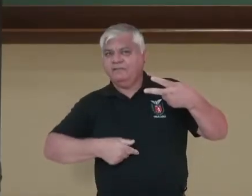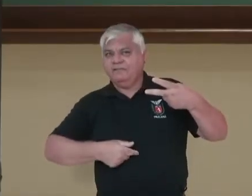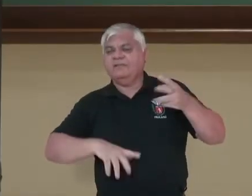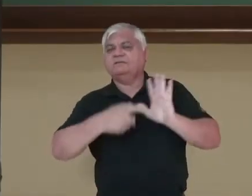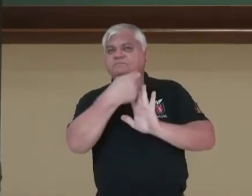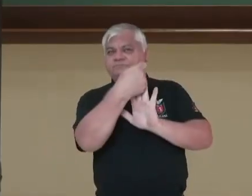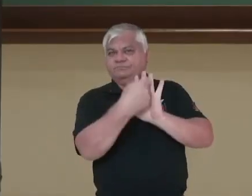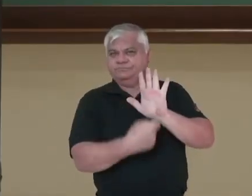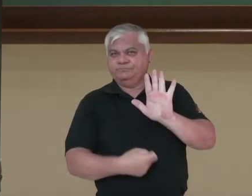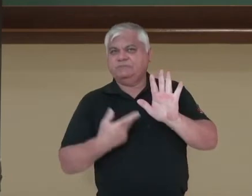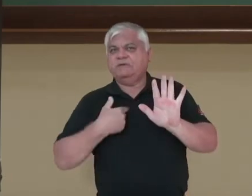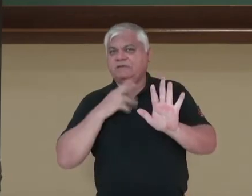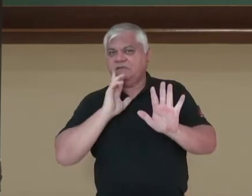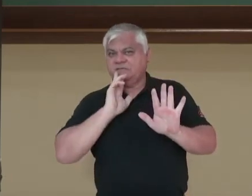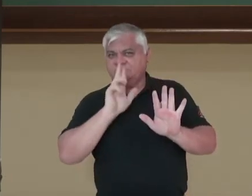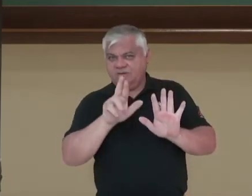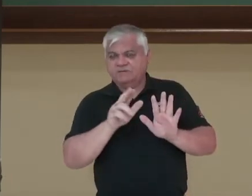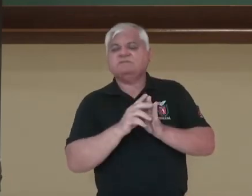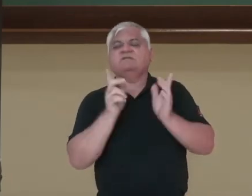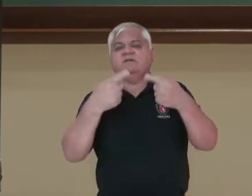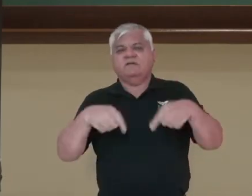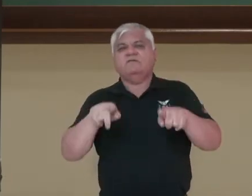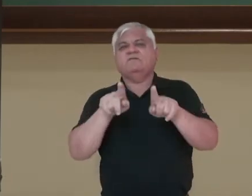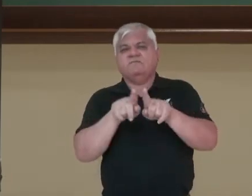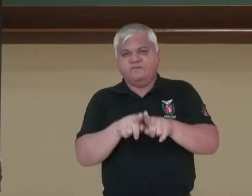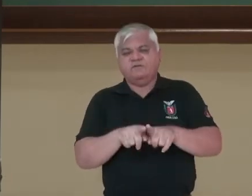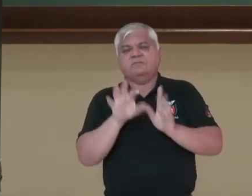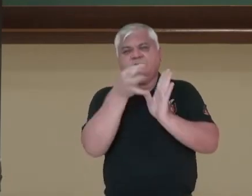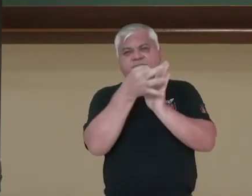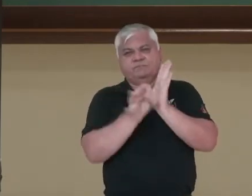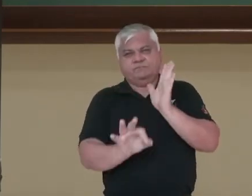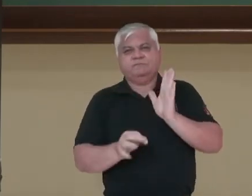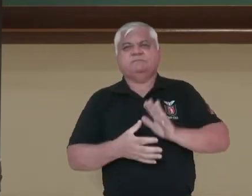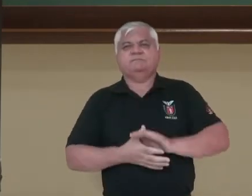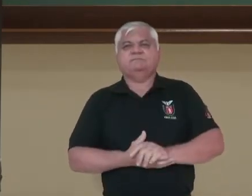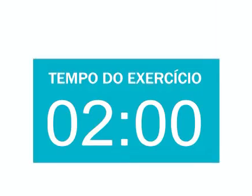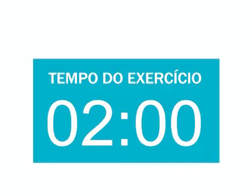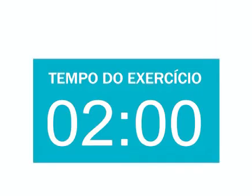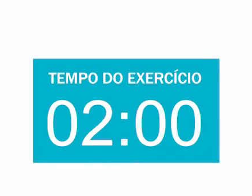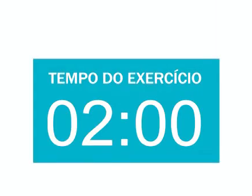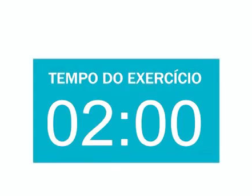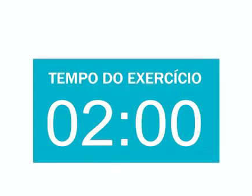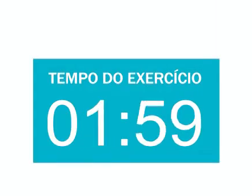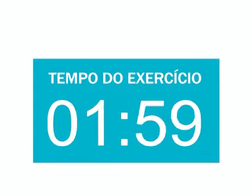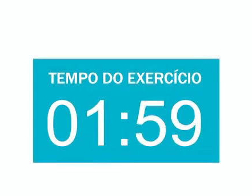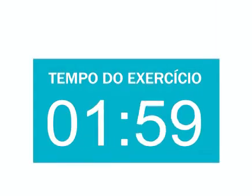escrevam a resposta de vocês ali com cuidado, nós voltamos em seguida para corrigir.